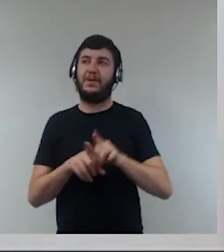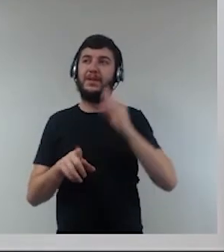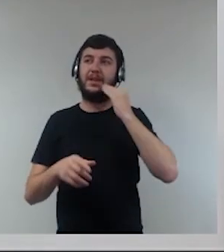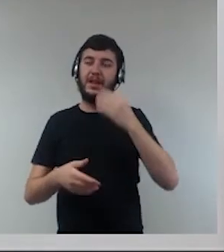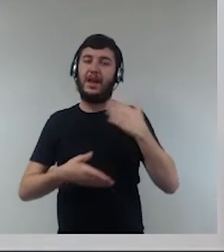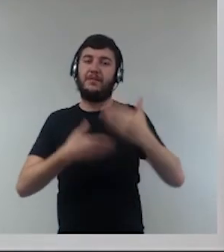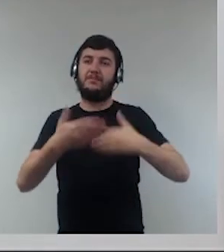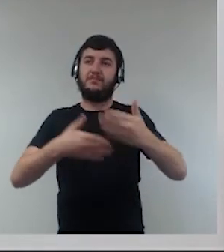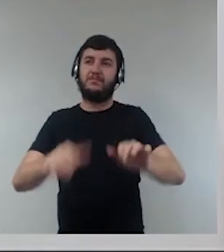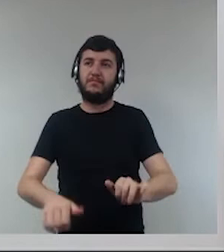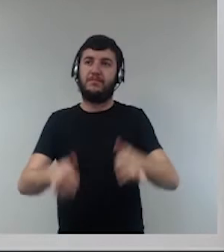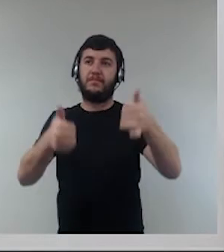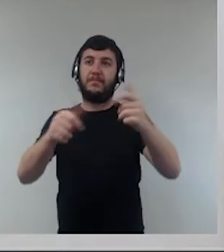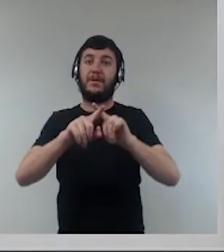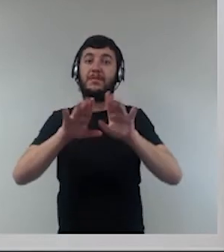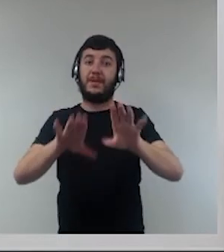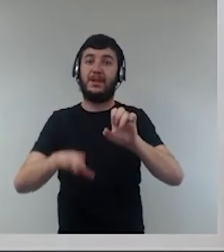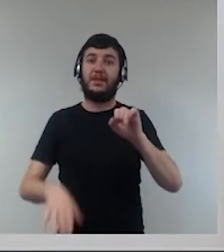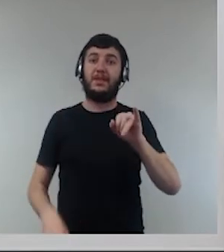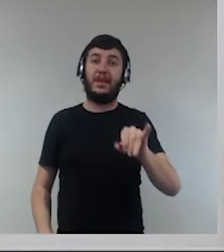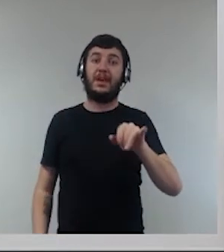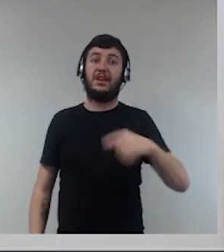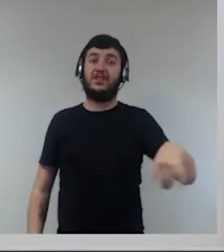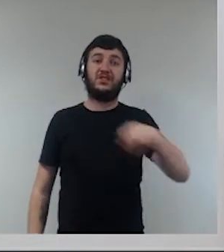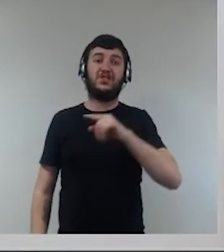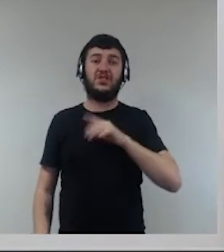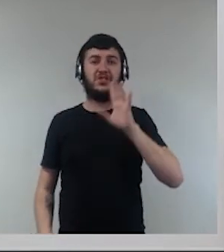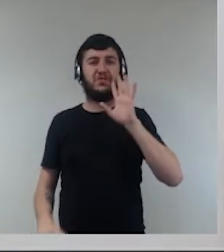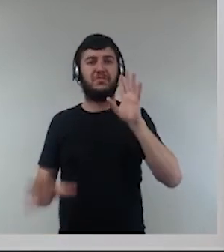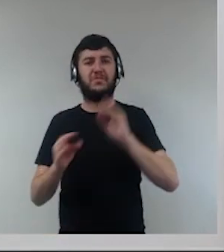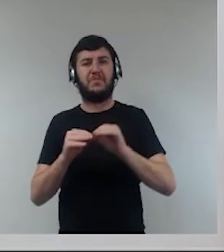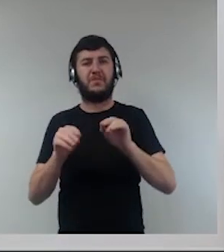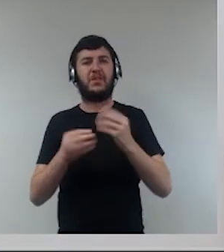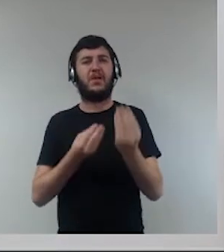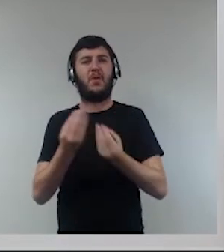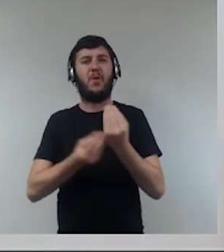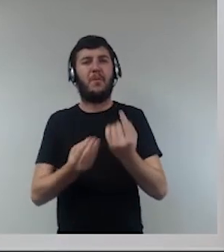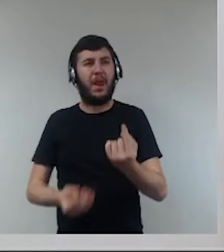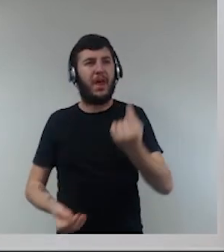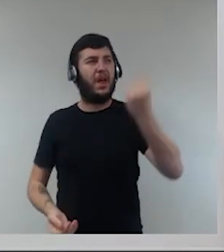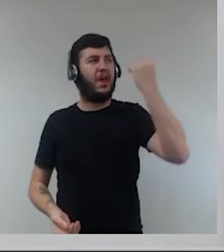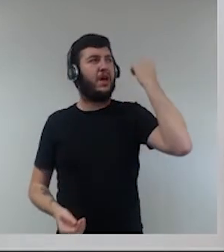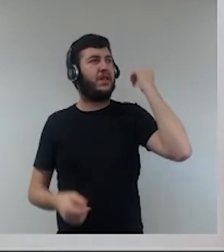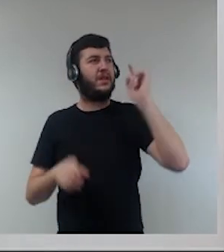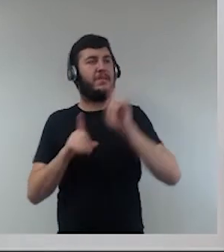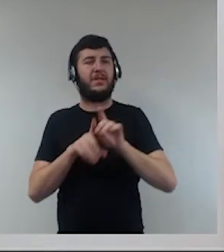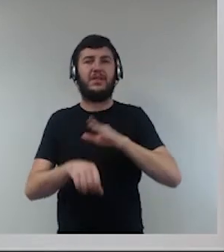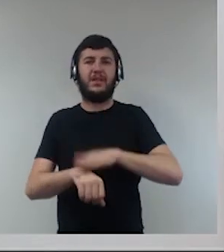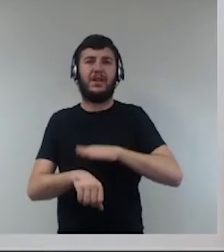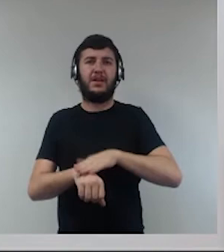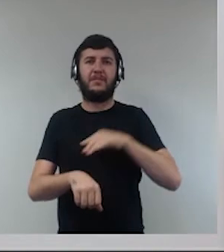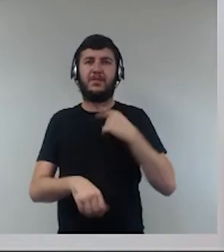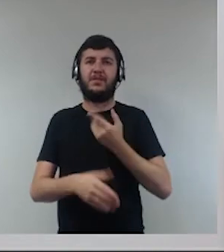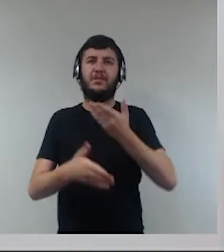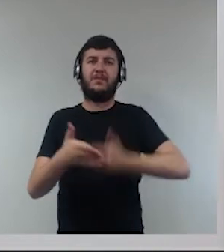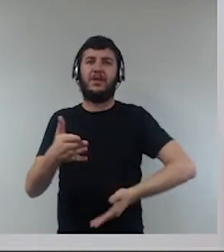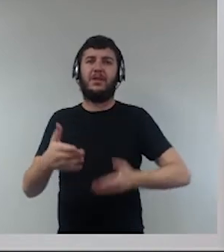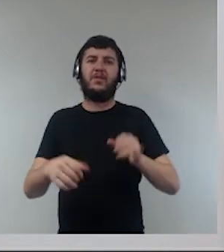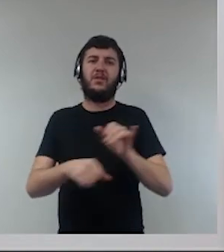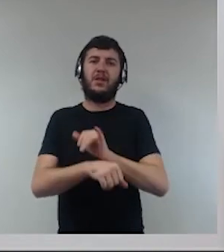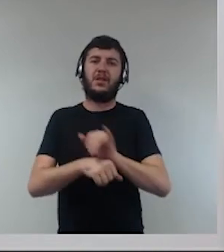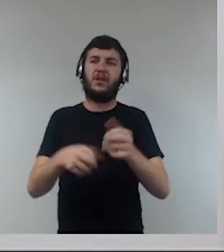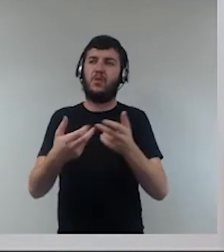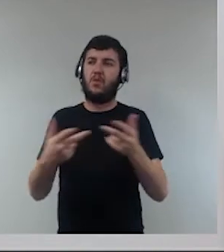gente olhar um pouquinho para trás, a gente vai ver, nossa, quanto tempo a gente perdeu com coisas que a gente podia estar fazendo de outra